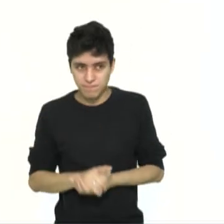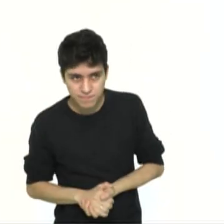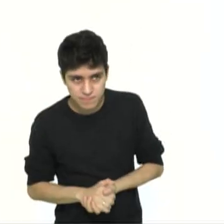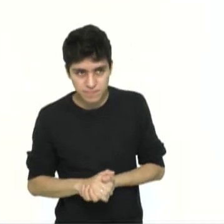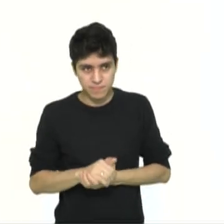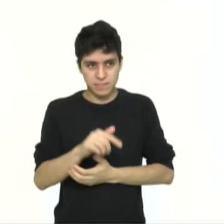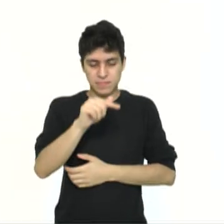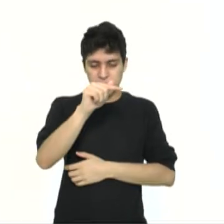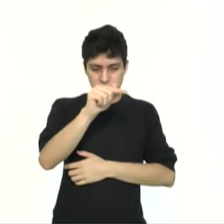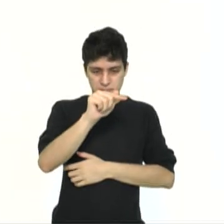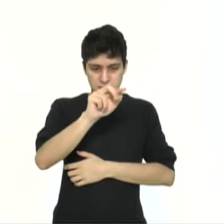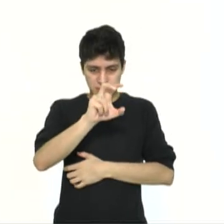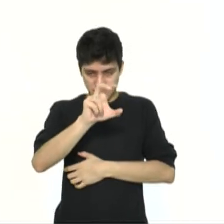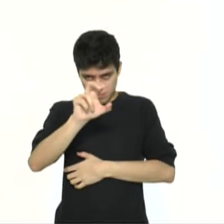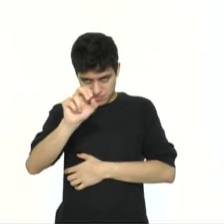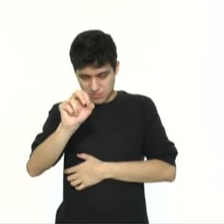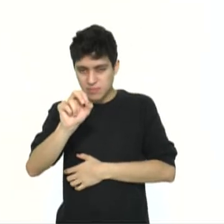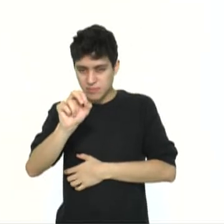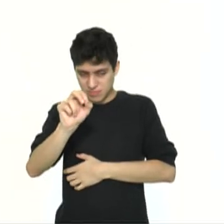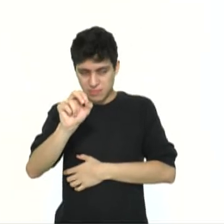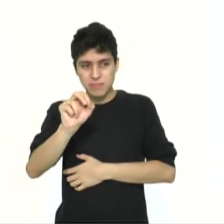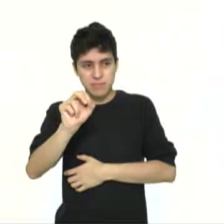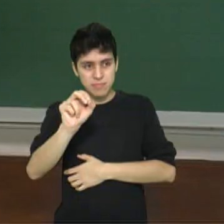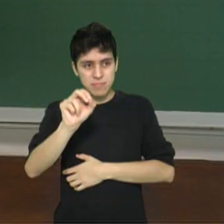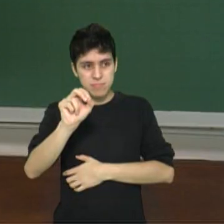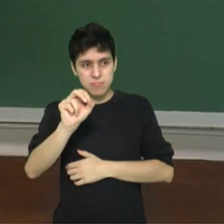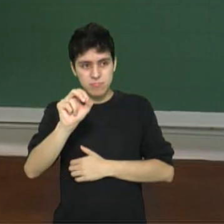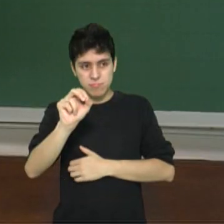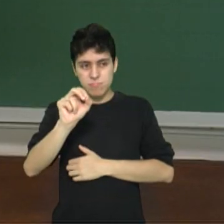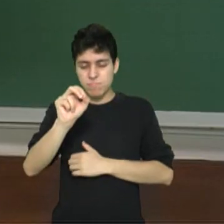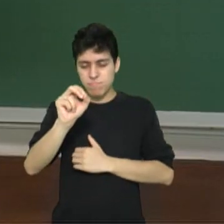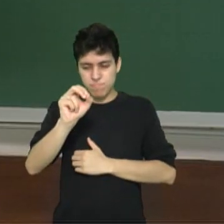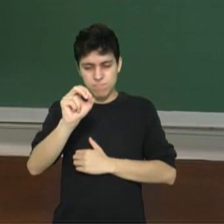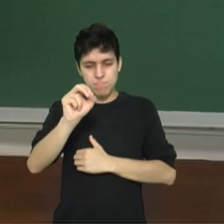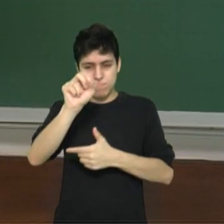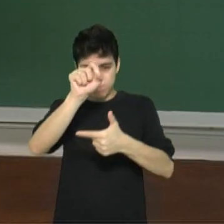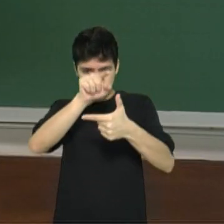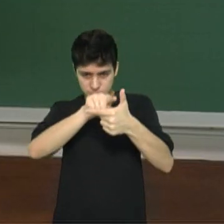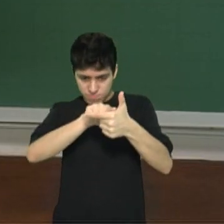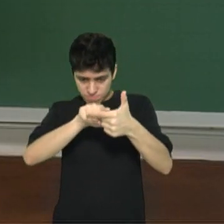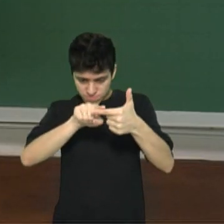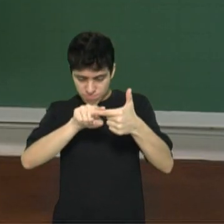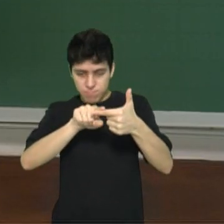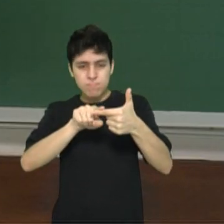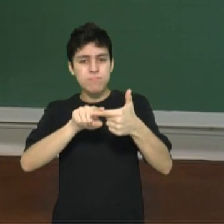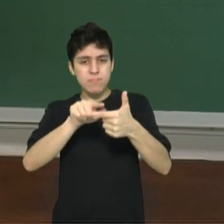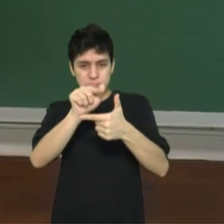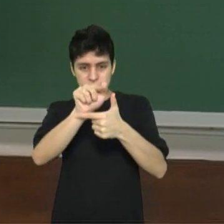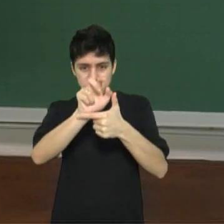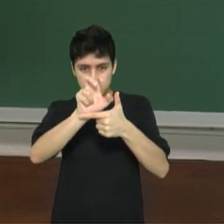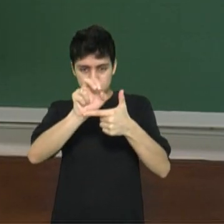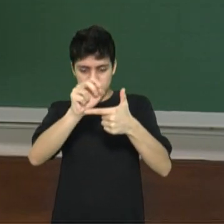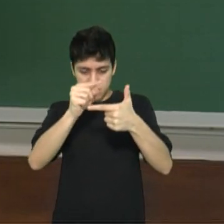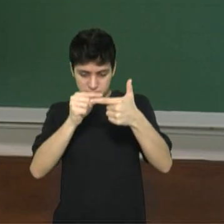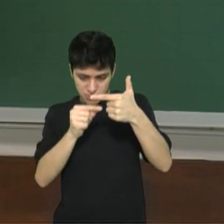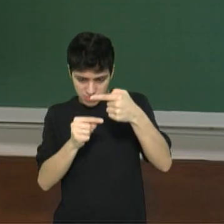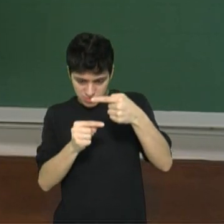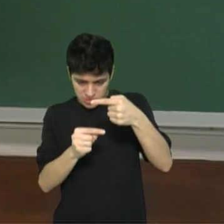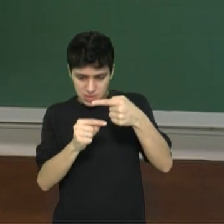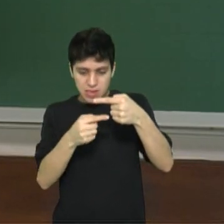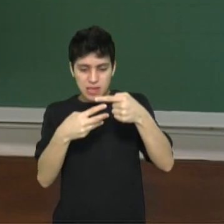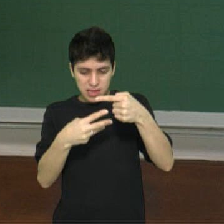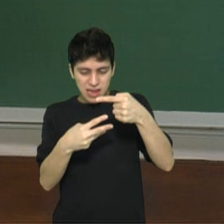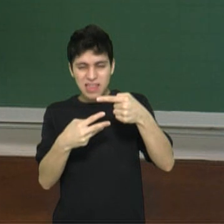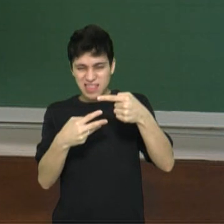lá 750, que é o ΔS, dividindo, né, por 3, que é o intervalo de